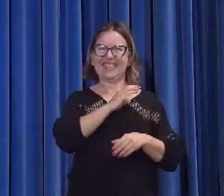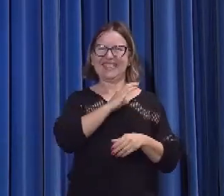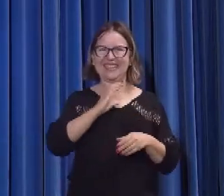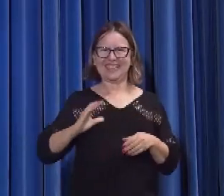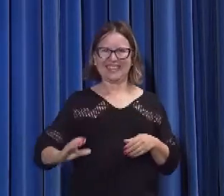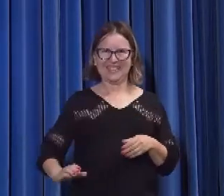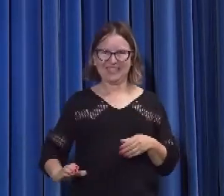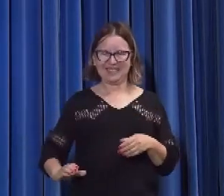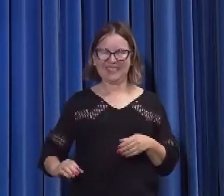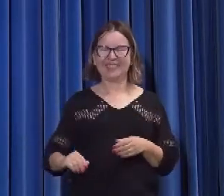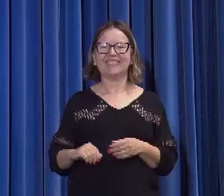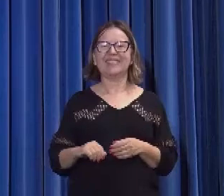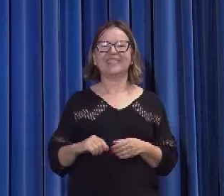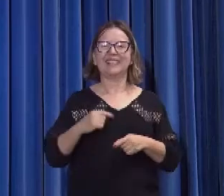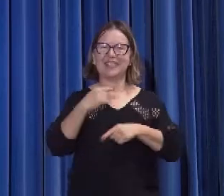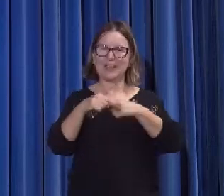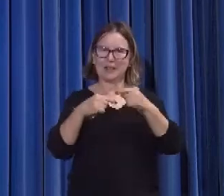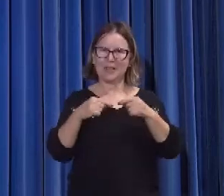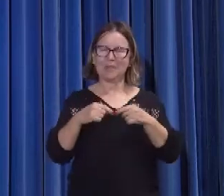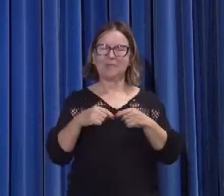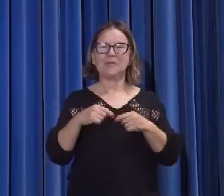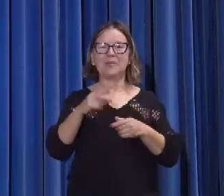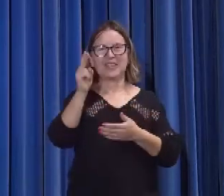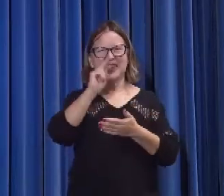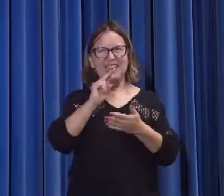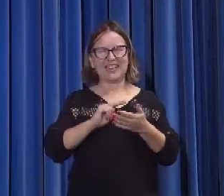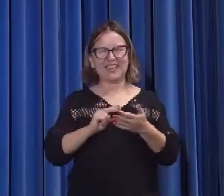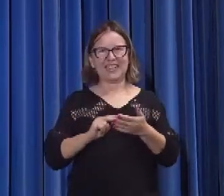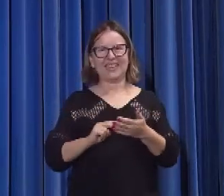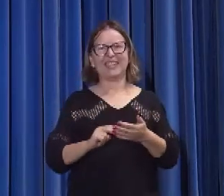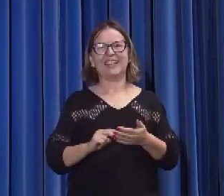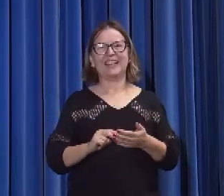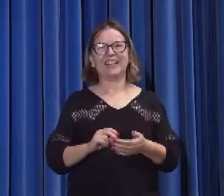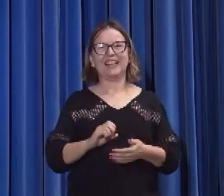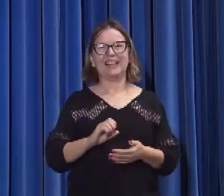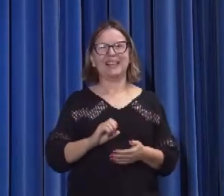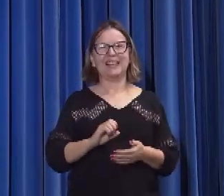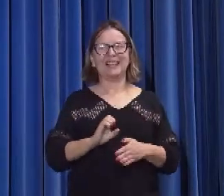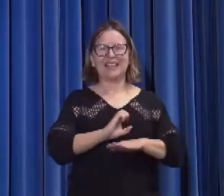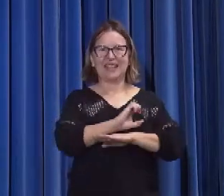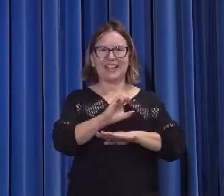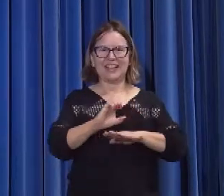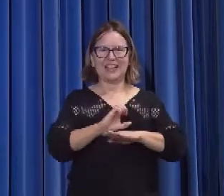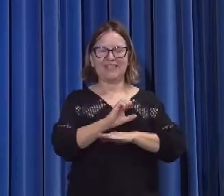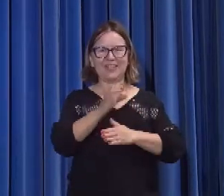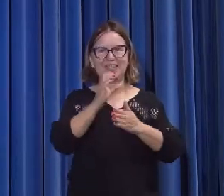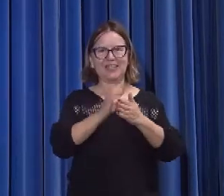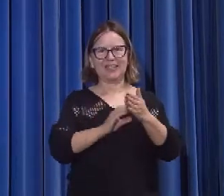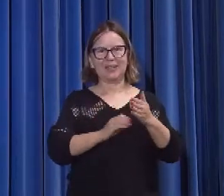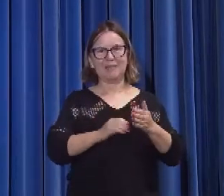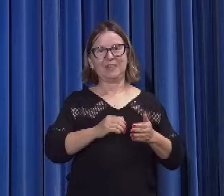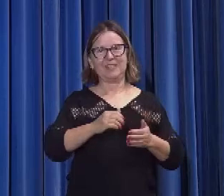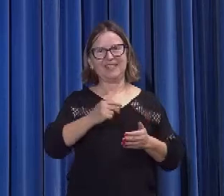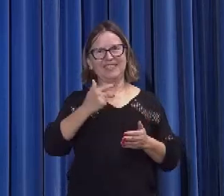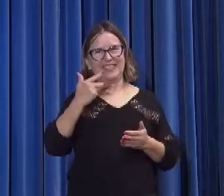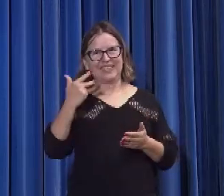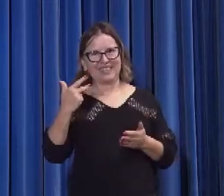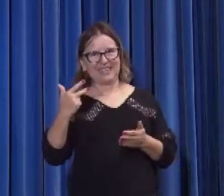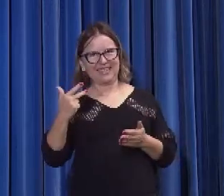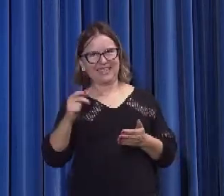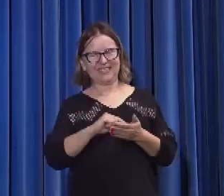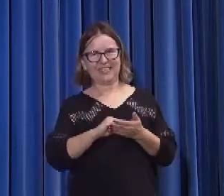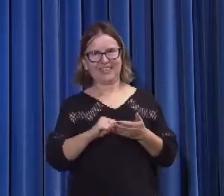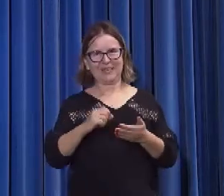Depois você pode ler Efésios 3:8, que é o versículo de referência aqui. Agora, um pouco